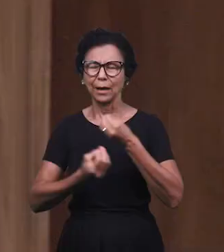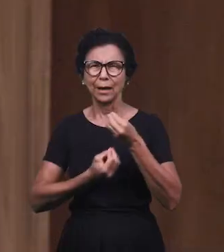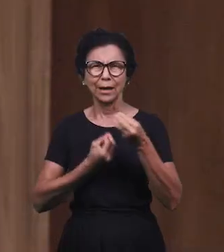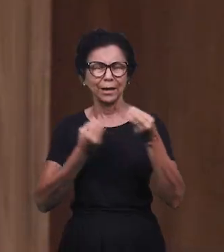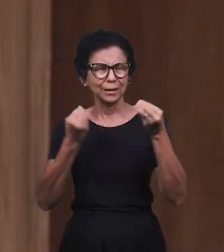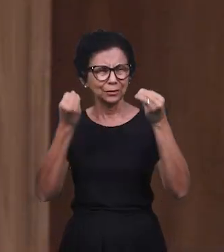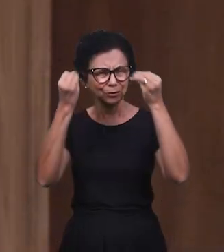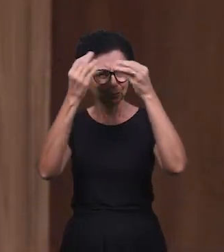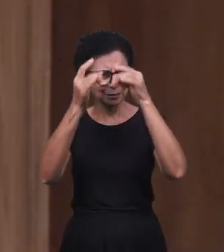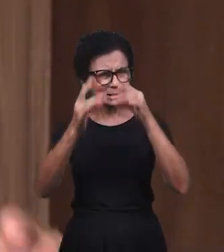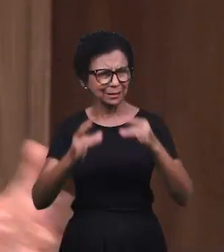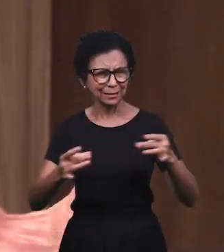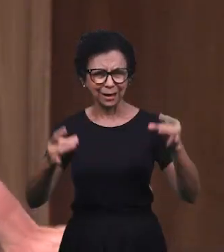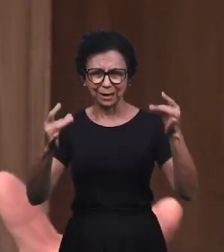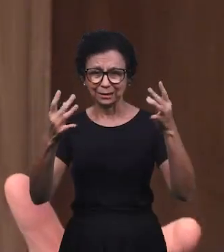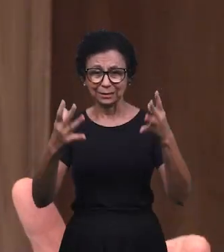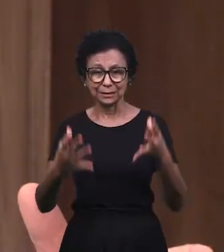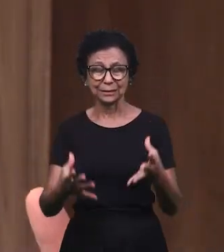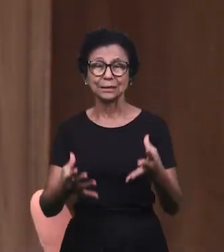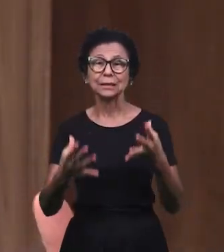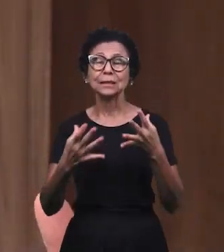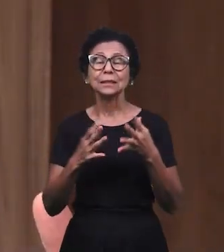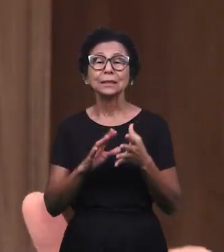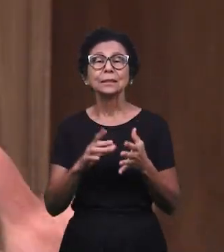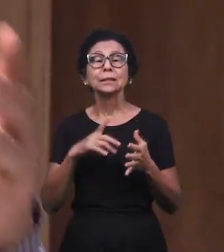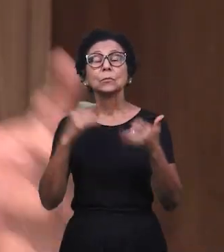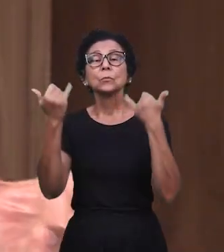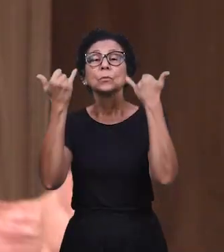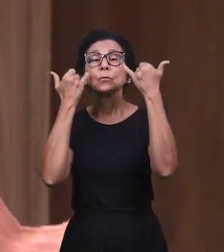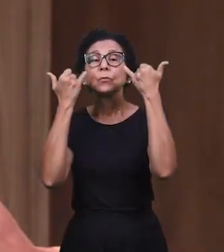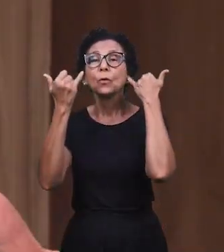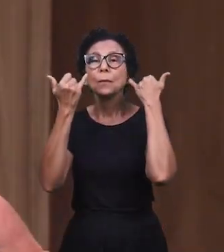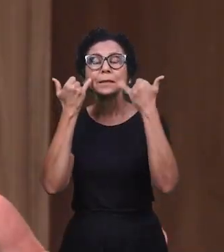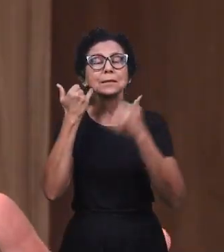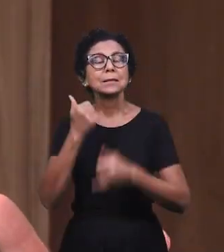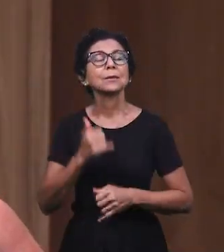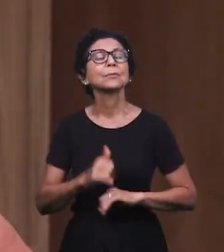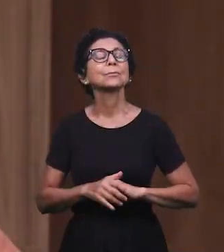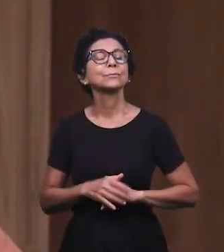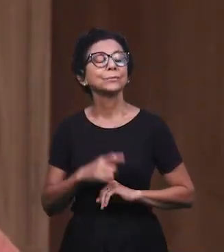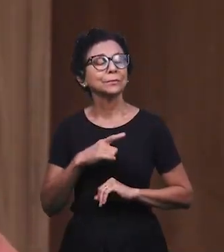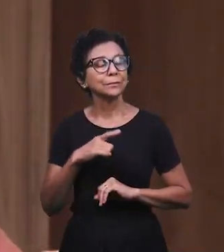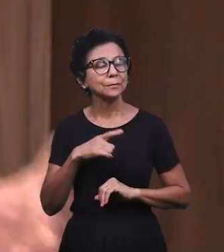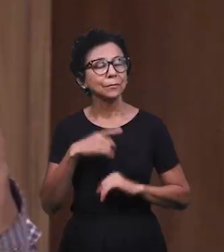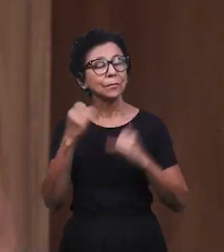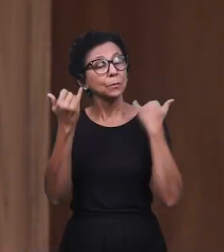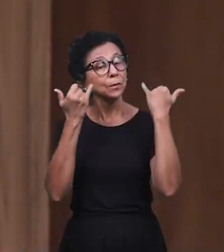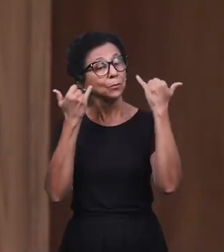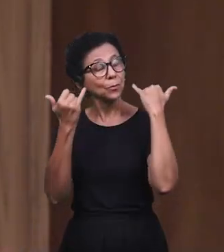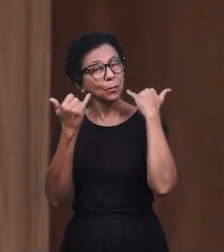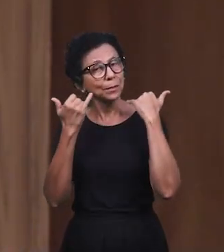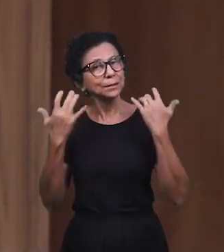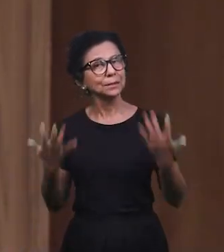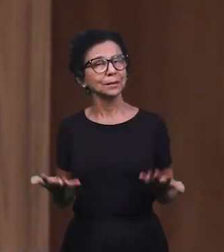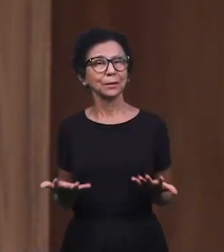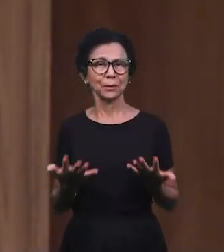complexidade, existe a informação. E a informação é que